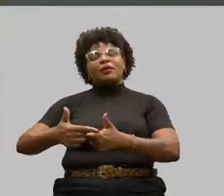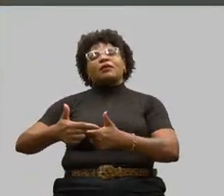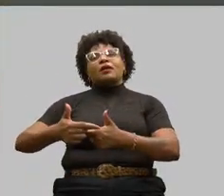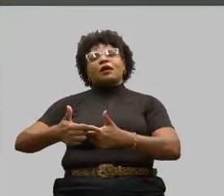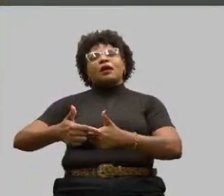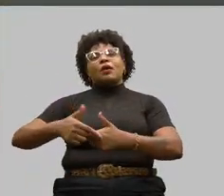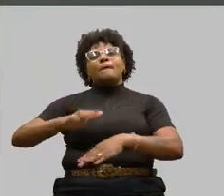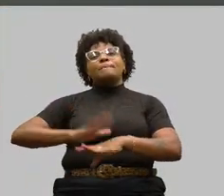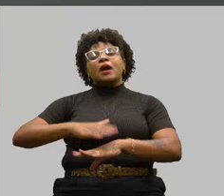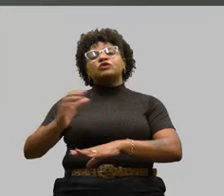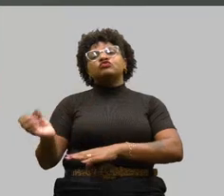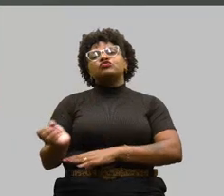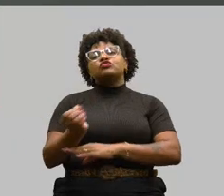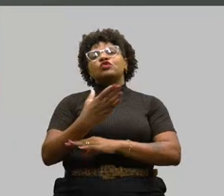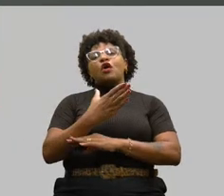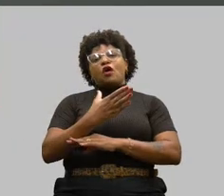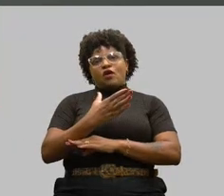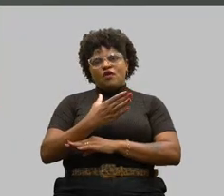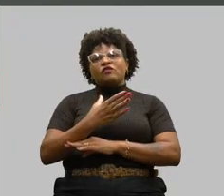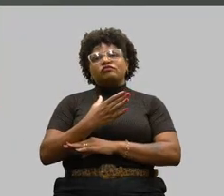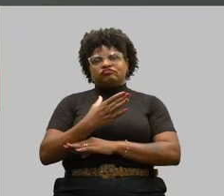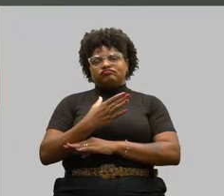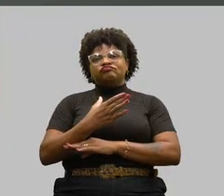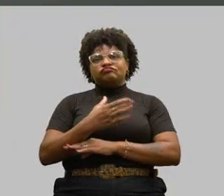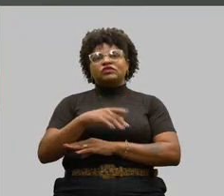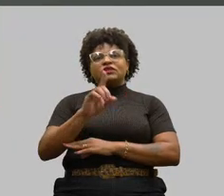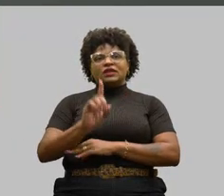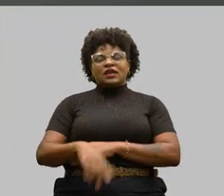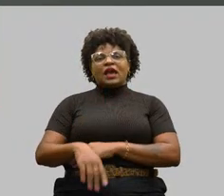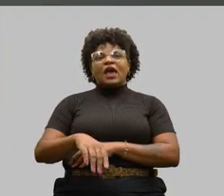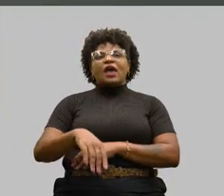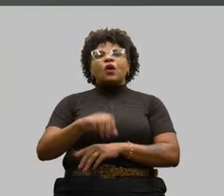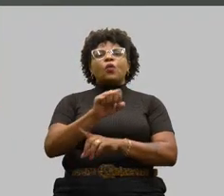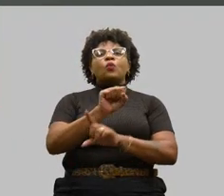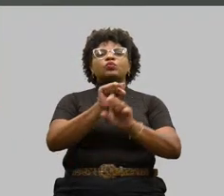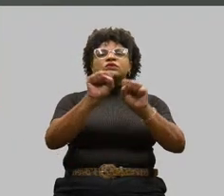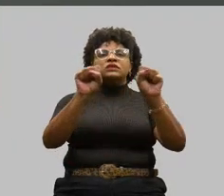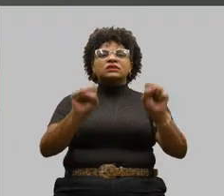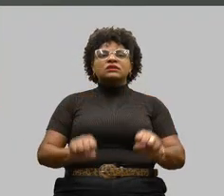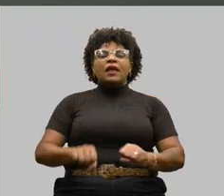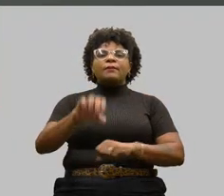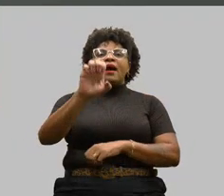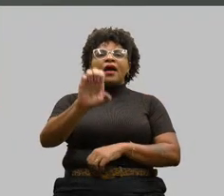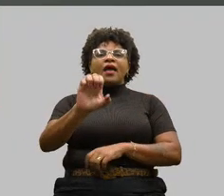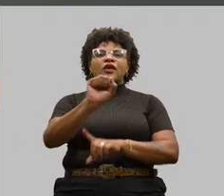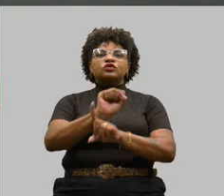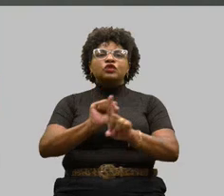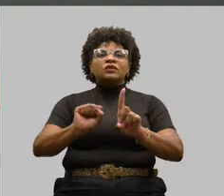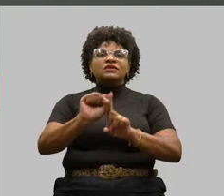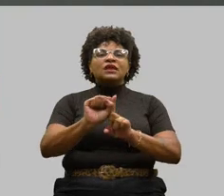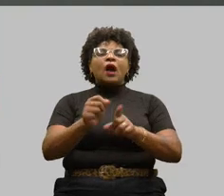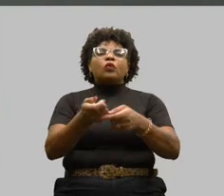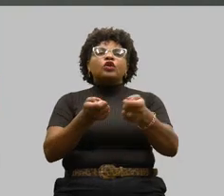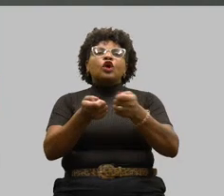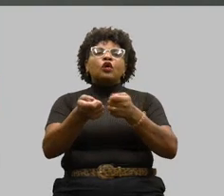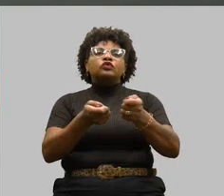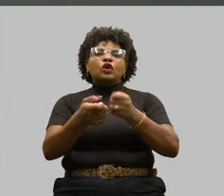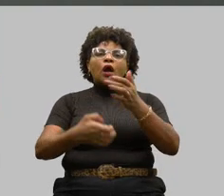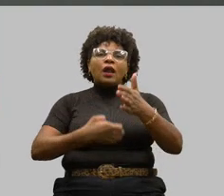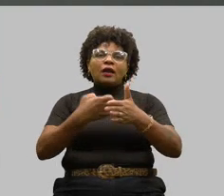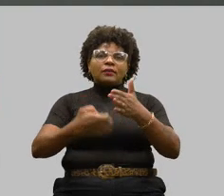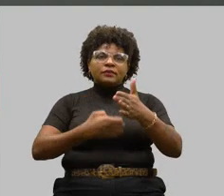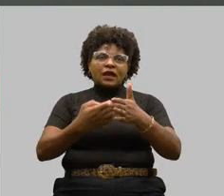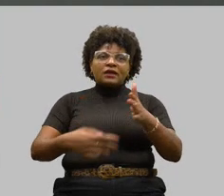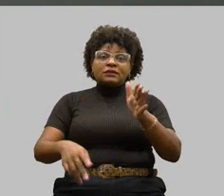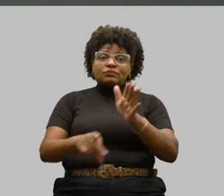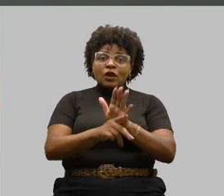efetivamente colhidos no sistema do esocial que é aquele que controla a questão das empresas né e dados de